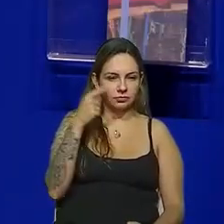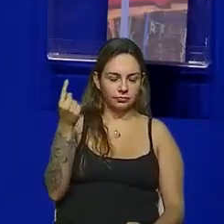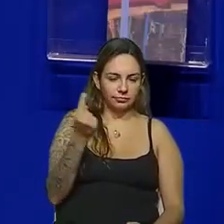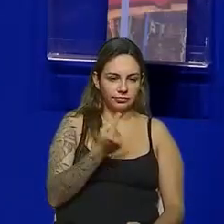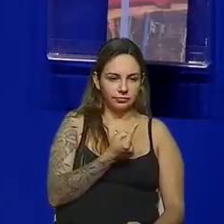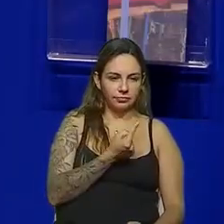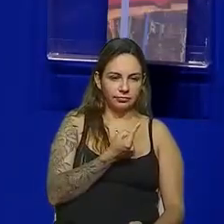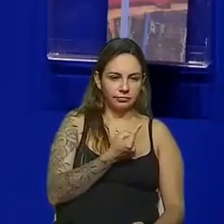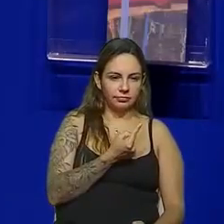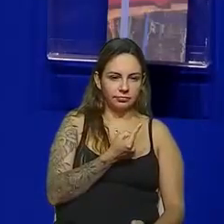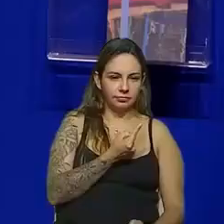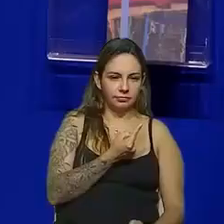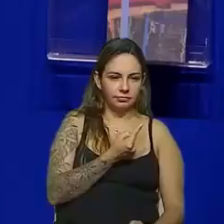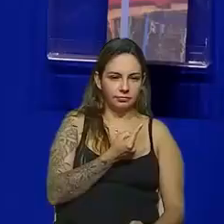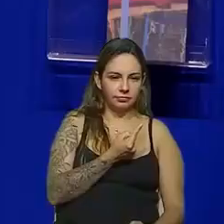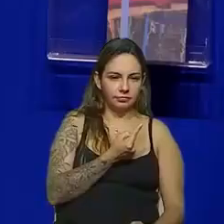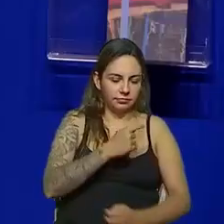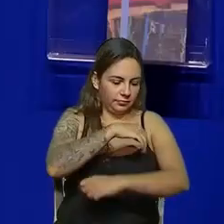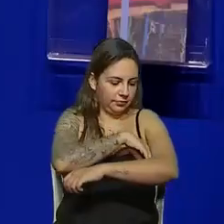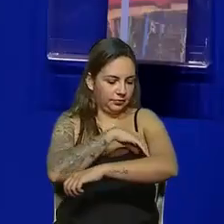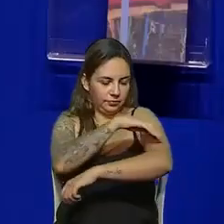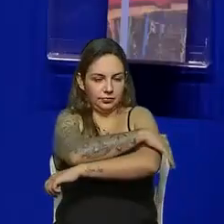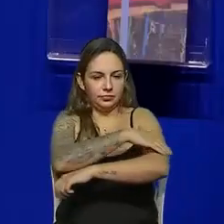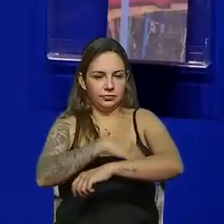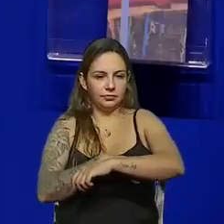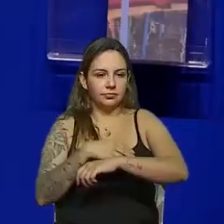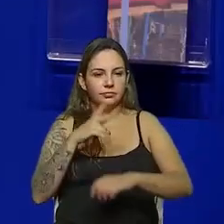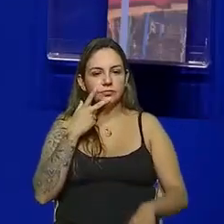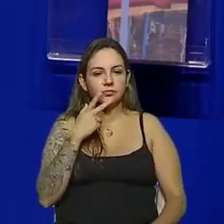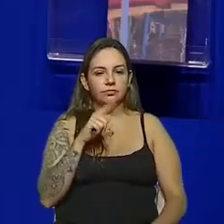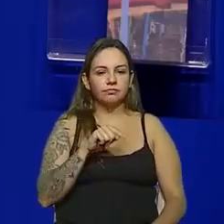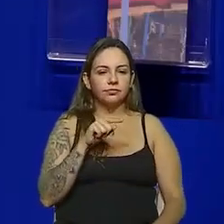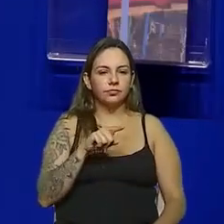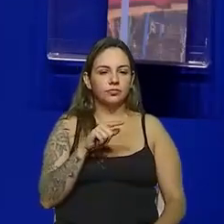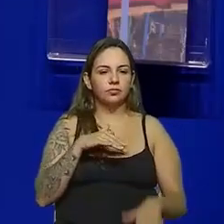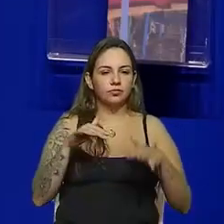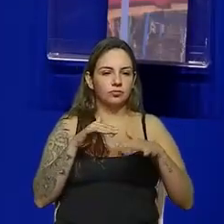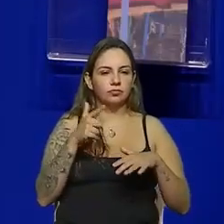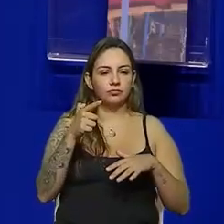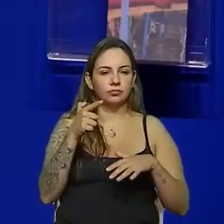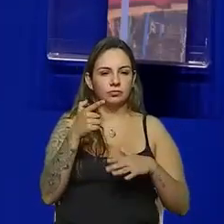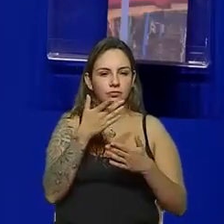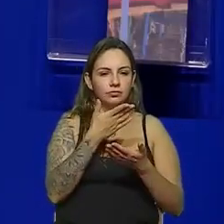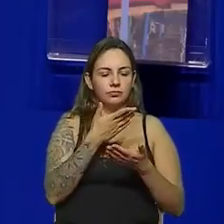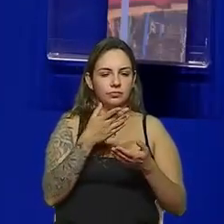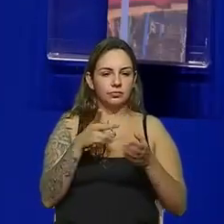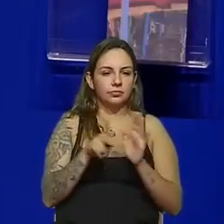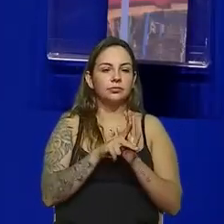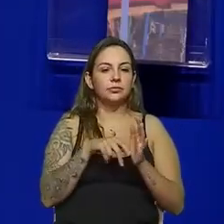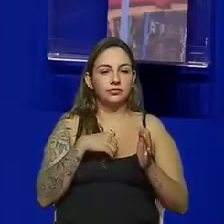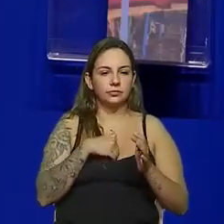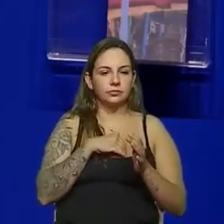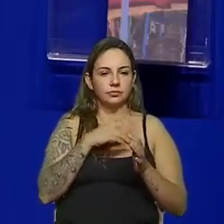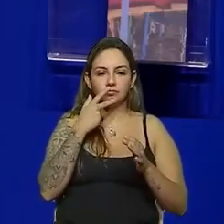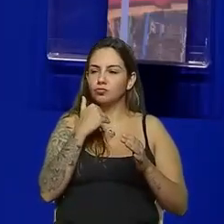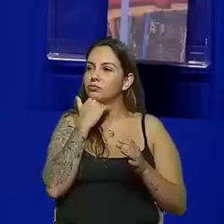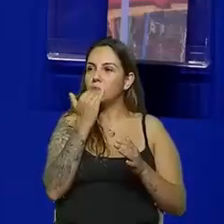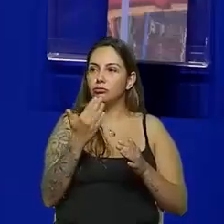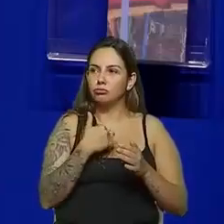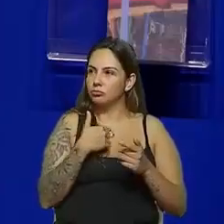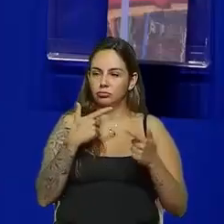veio, enfiou o braço no meu e falou: a que movimento armado você pertenceu? Eu falei: a